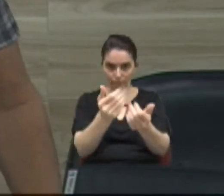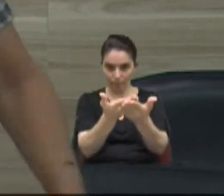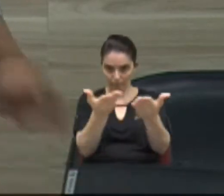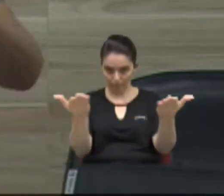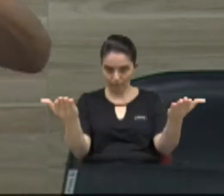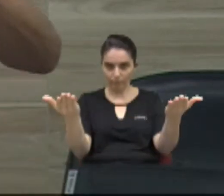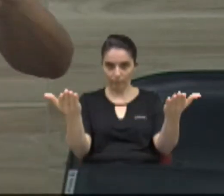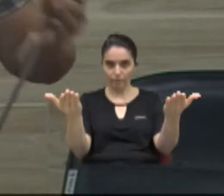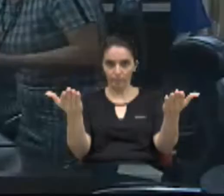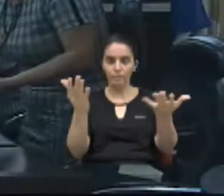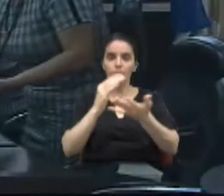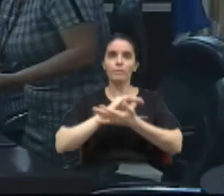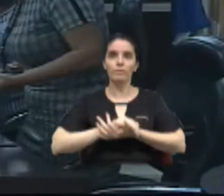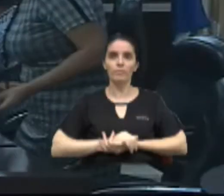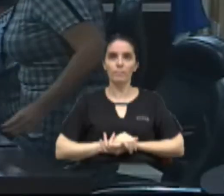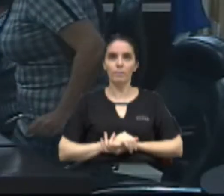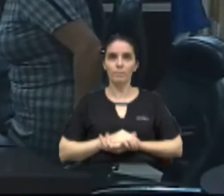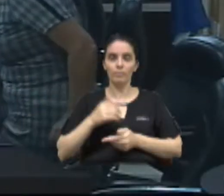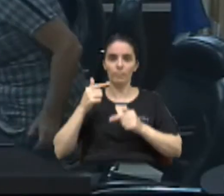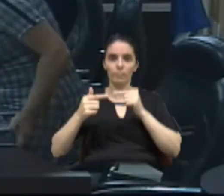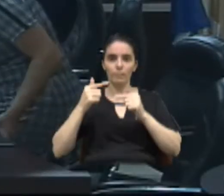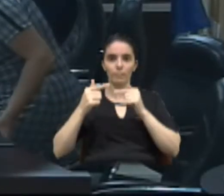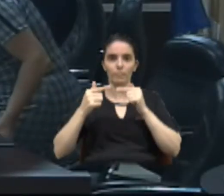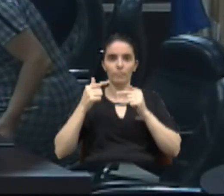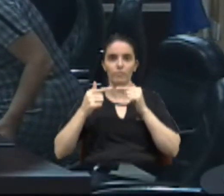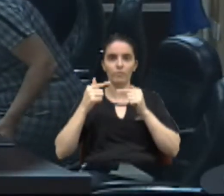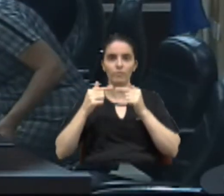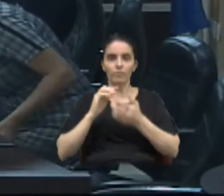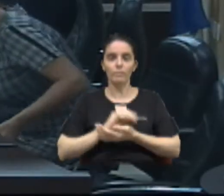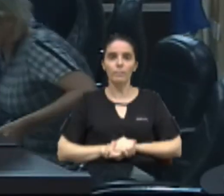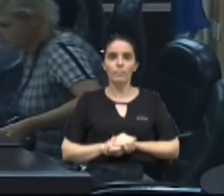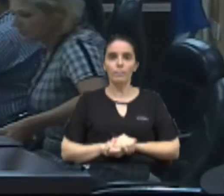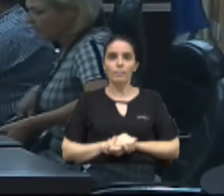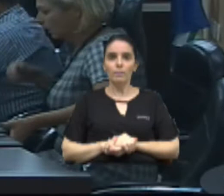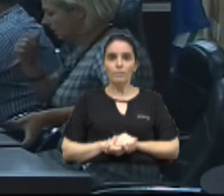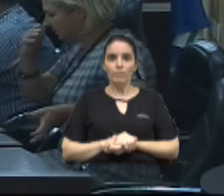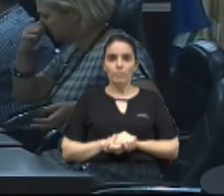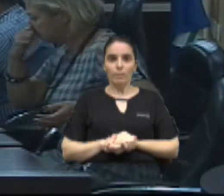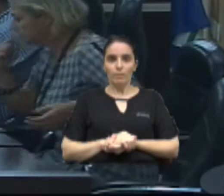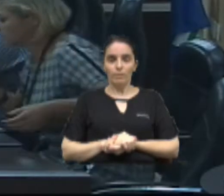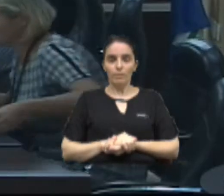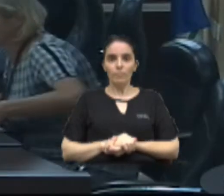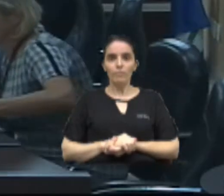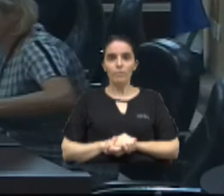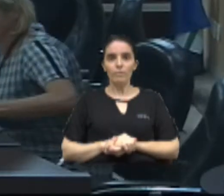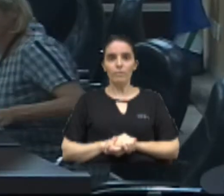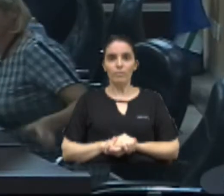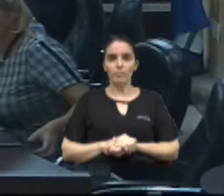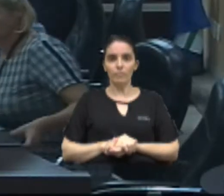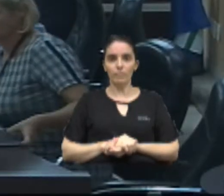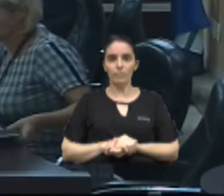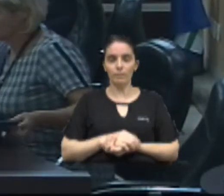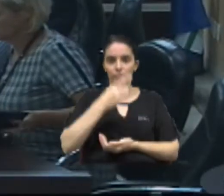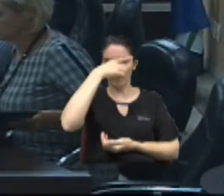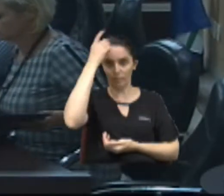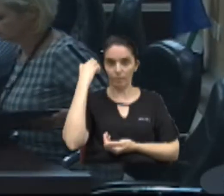vocês. Continue a discussão. Quero discutir, presidente. Wagner Barbosa, depois Mara